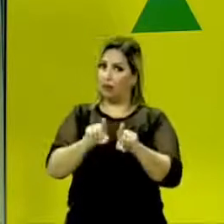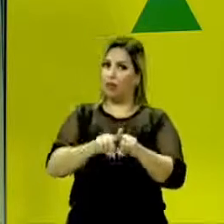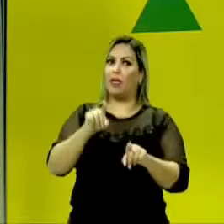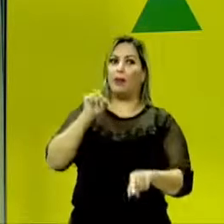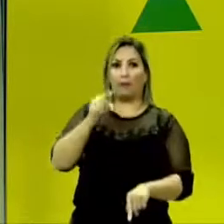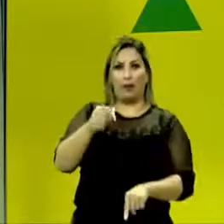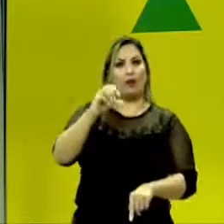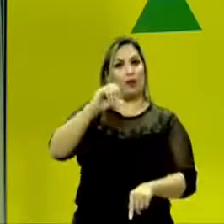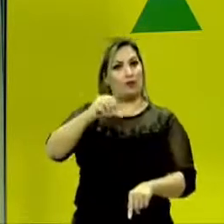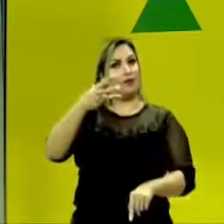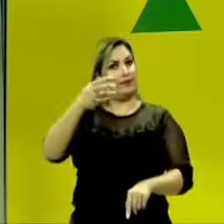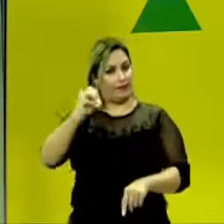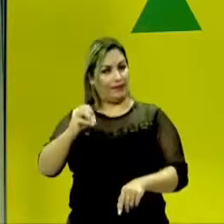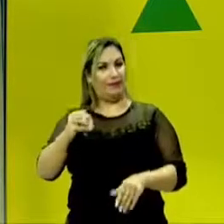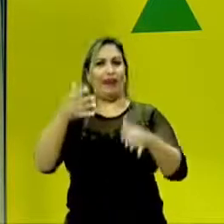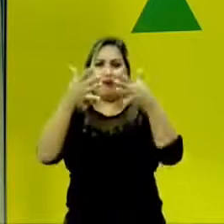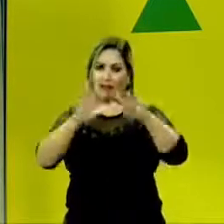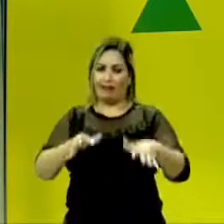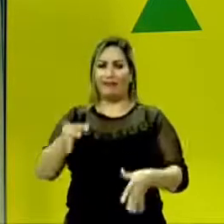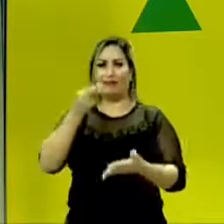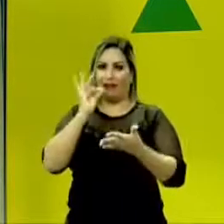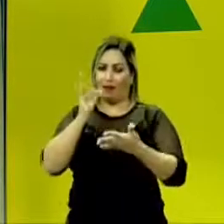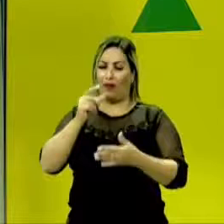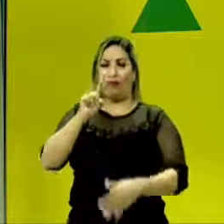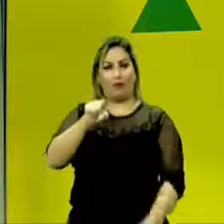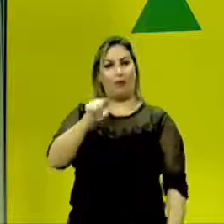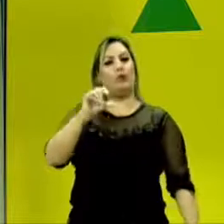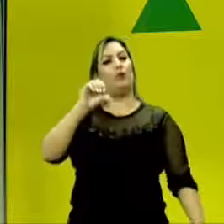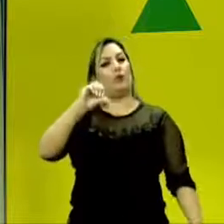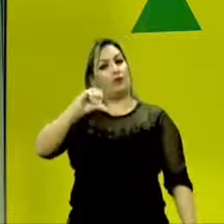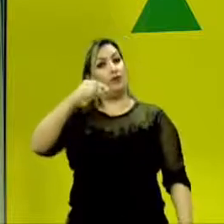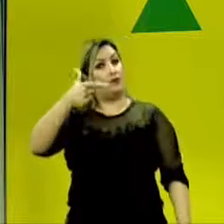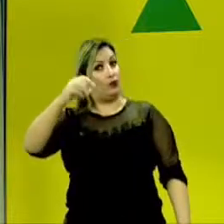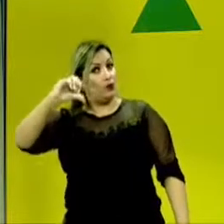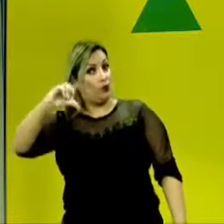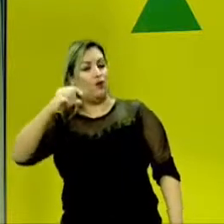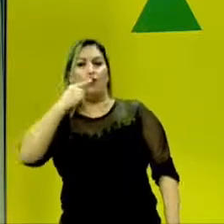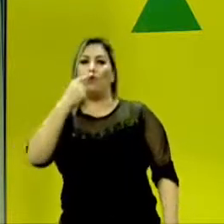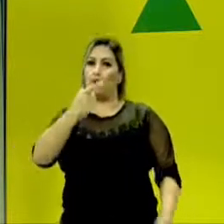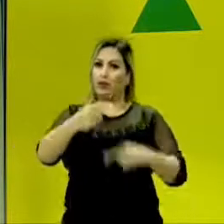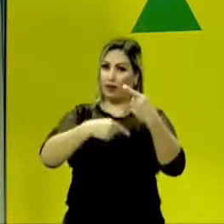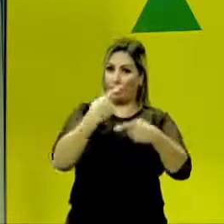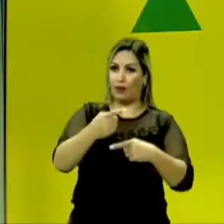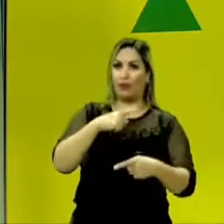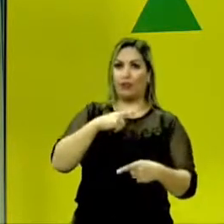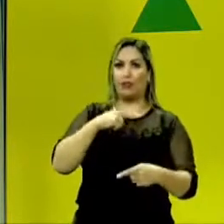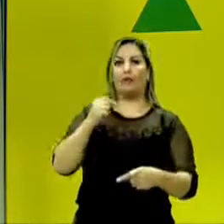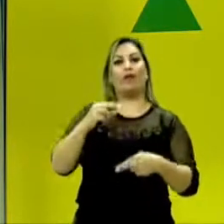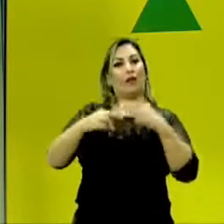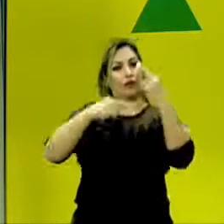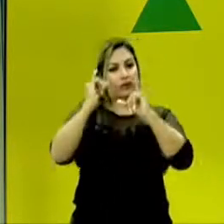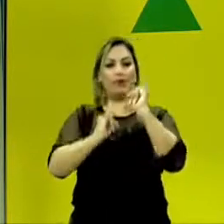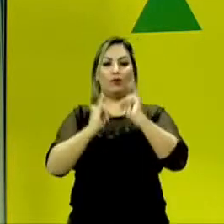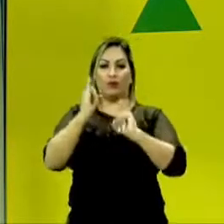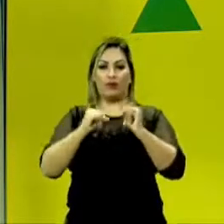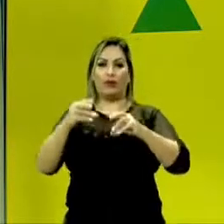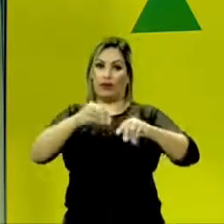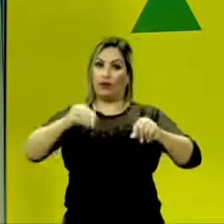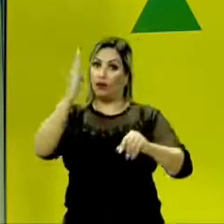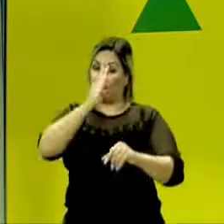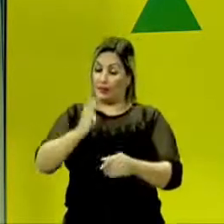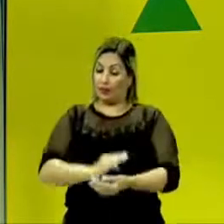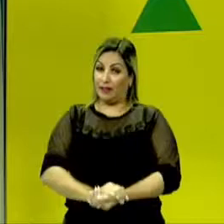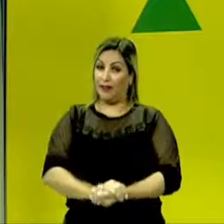1930, logo após a crise do café no Brasil, né? Crise do café em 1929, um ano depois nós temos a chamada Revolução Industrial no território